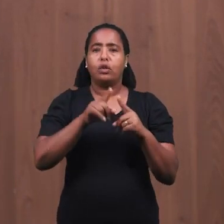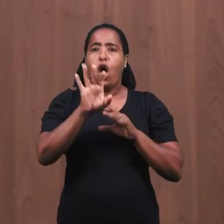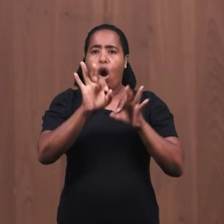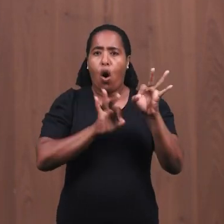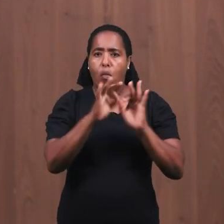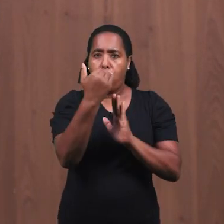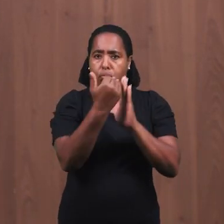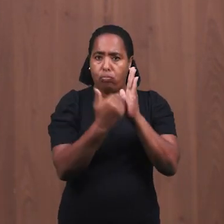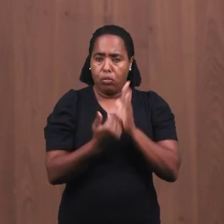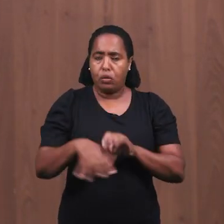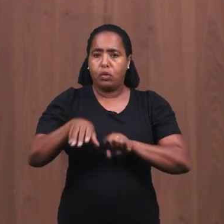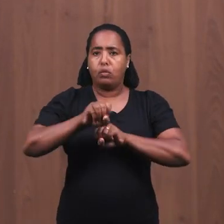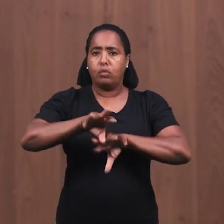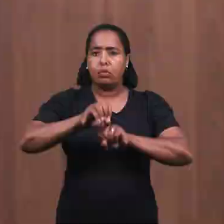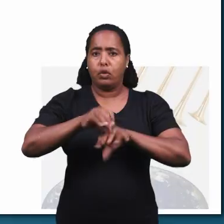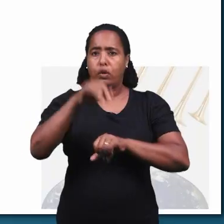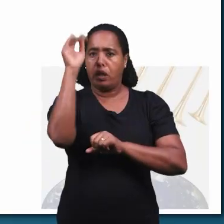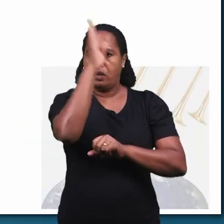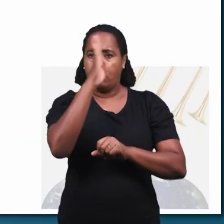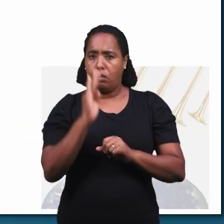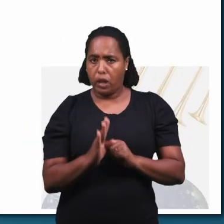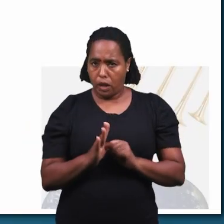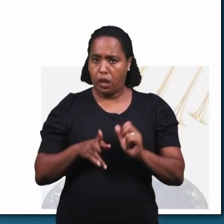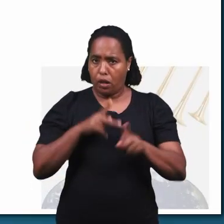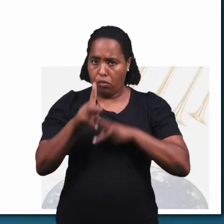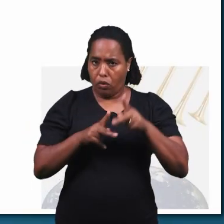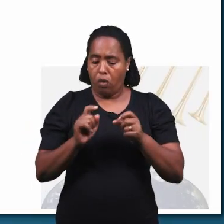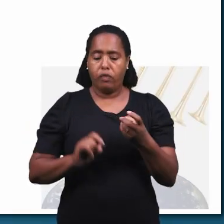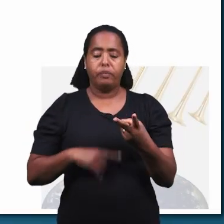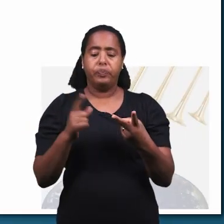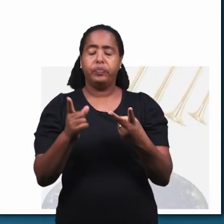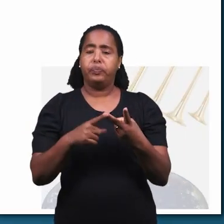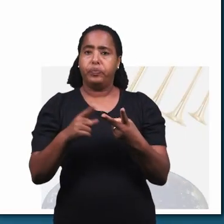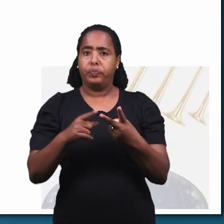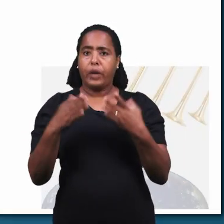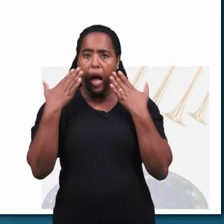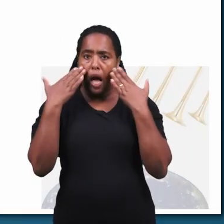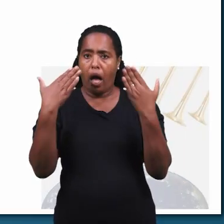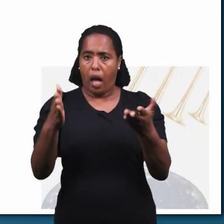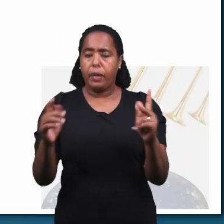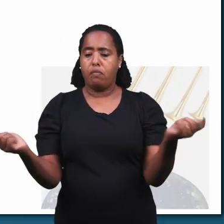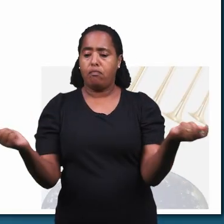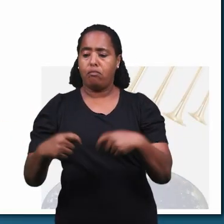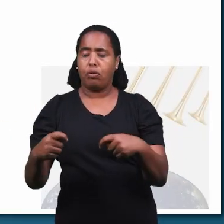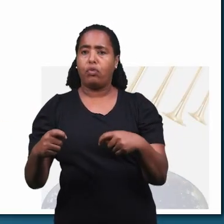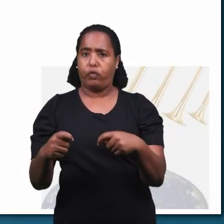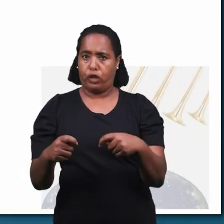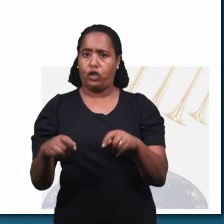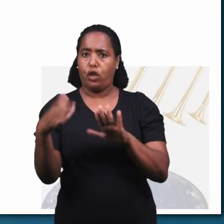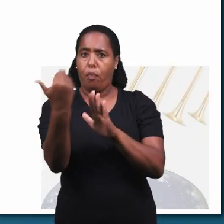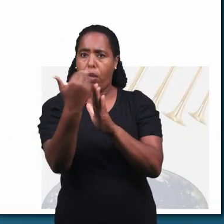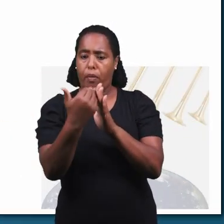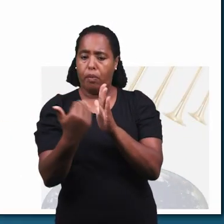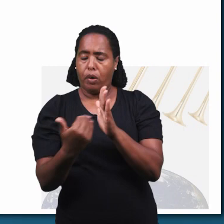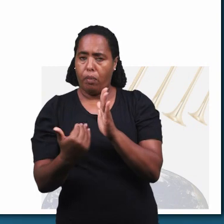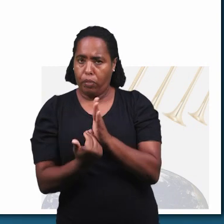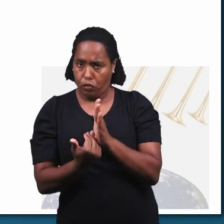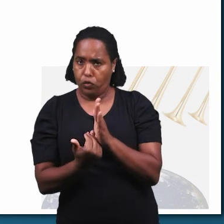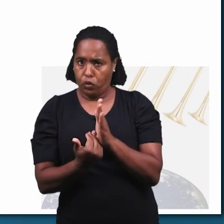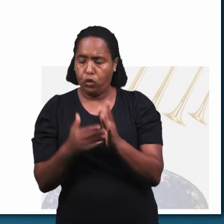da educação brasileira e apresentar possibilidades de rotinas de estudos para